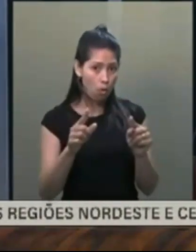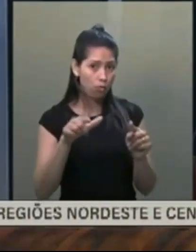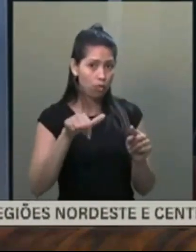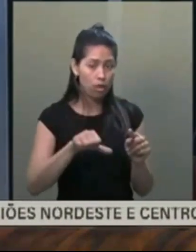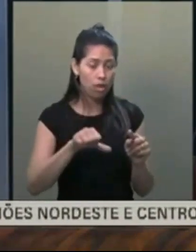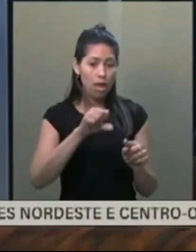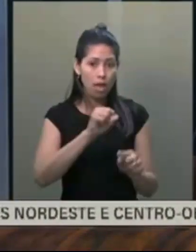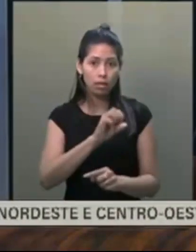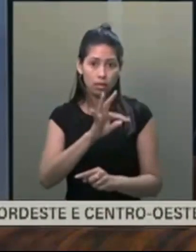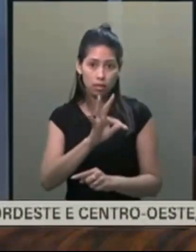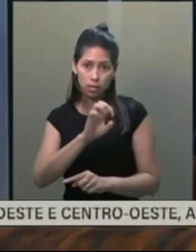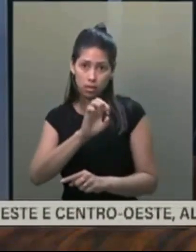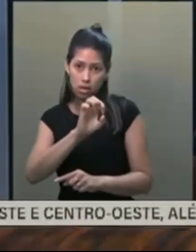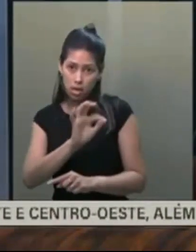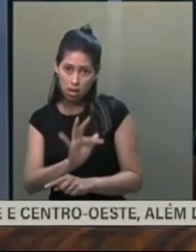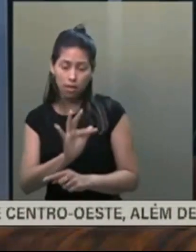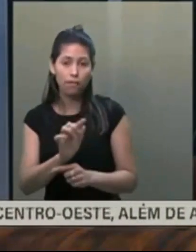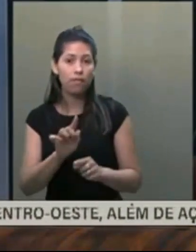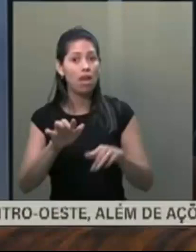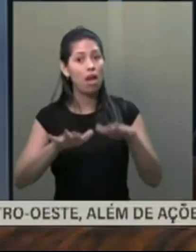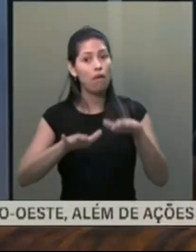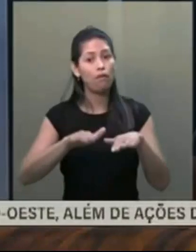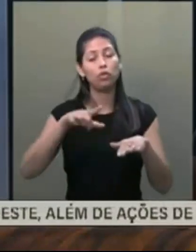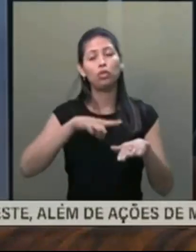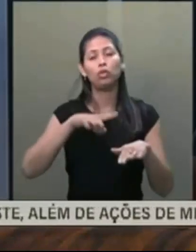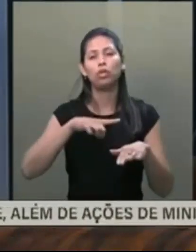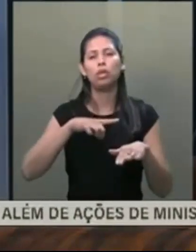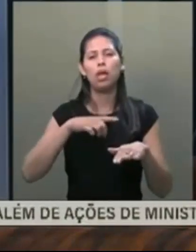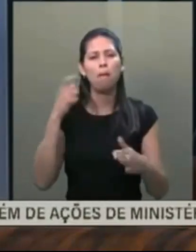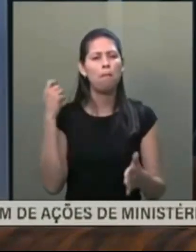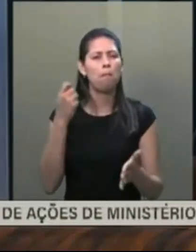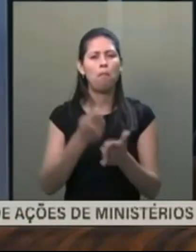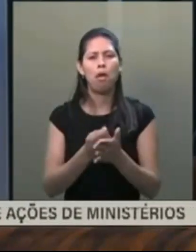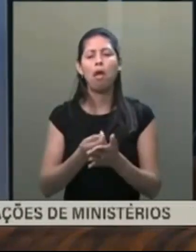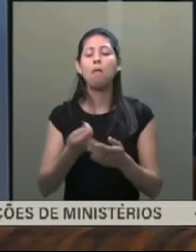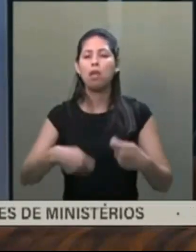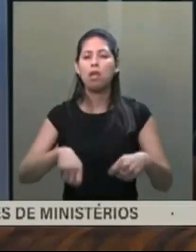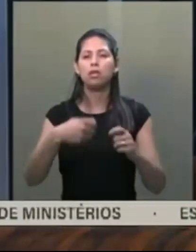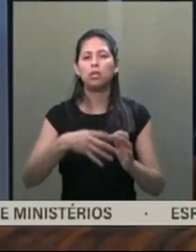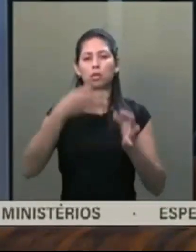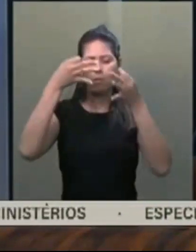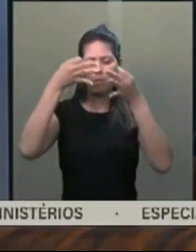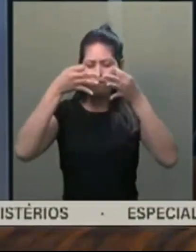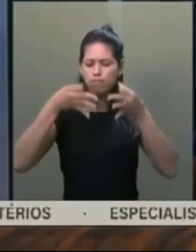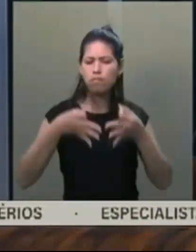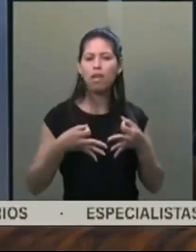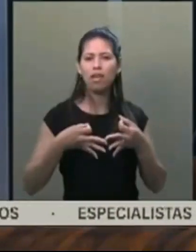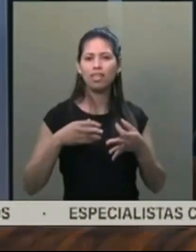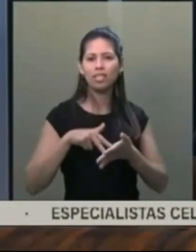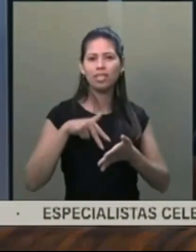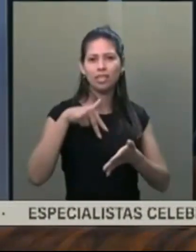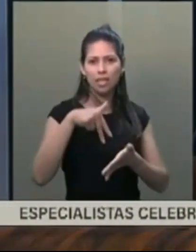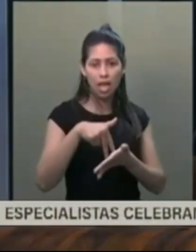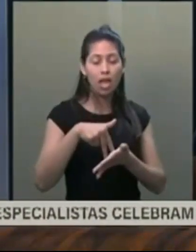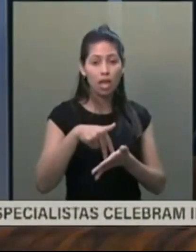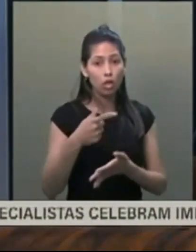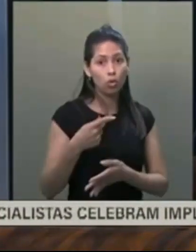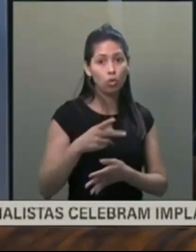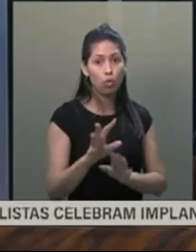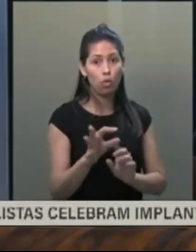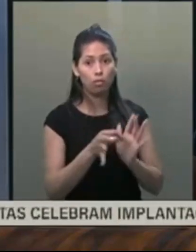cometidos abusos de poder por aqueles que deveriam dar o maior exemplo de correção em suas